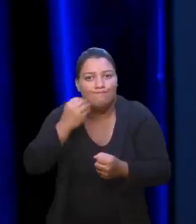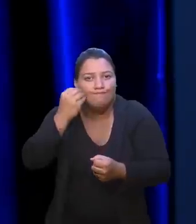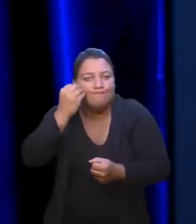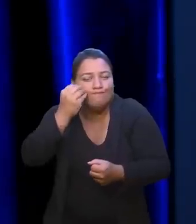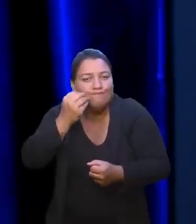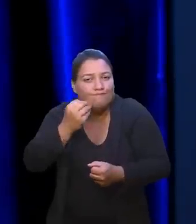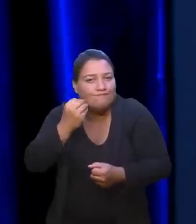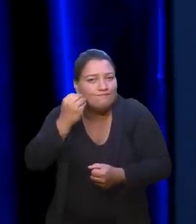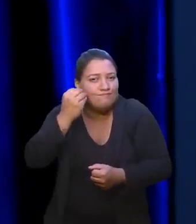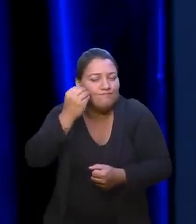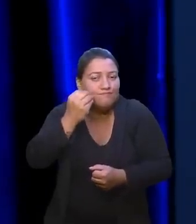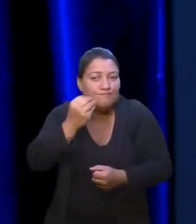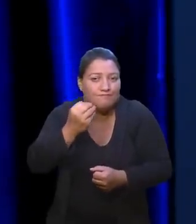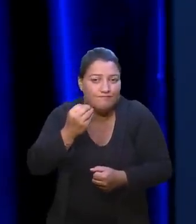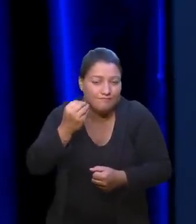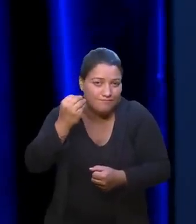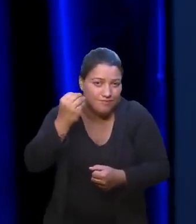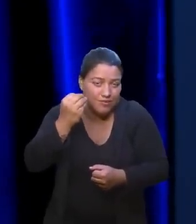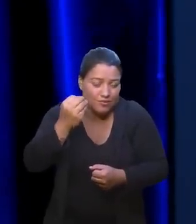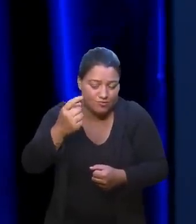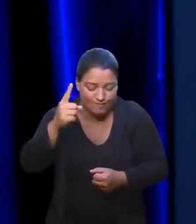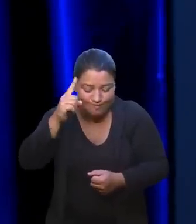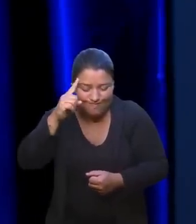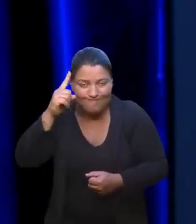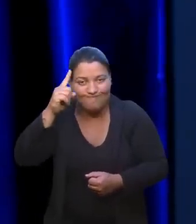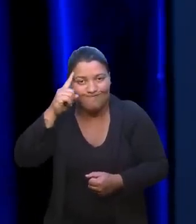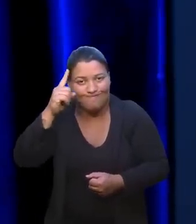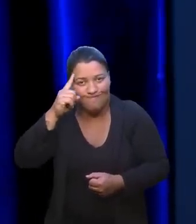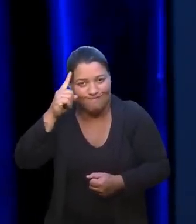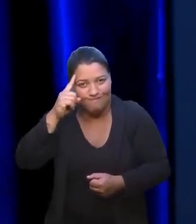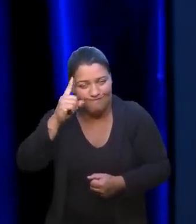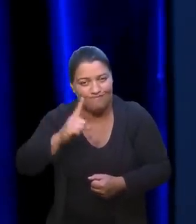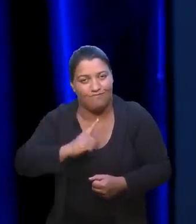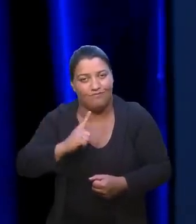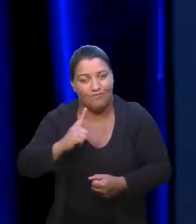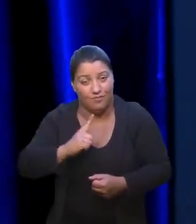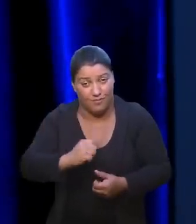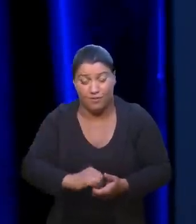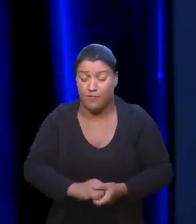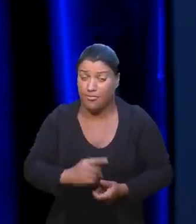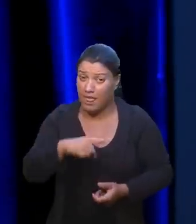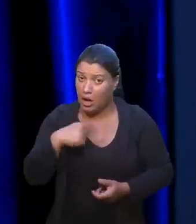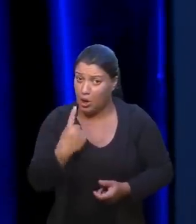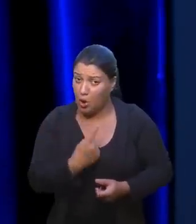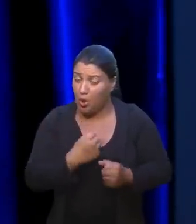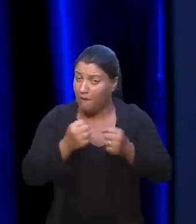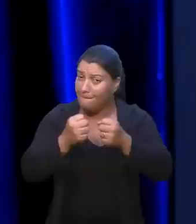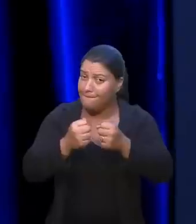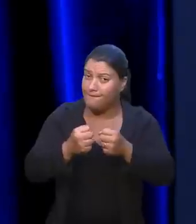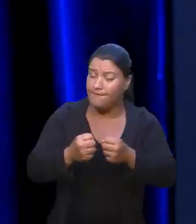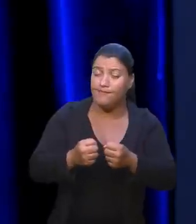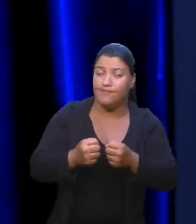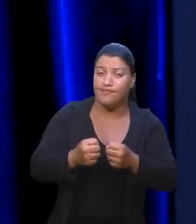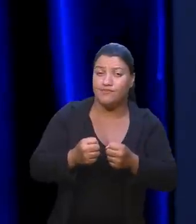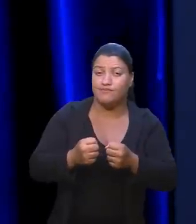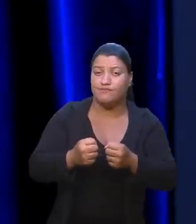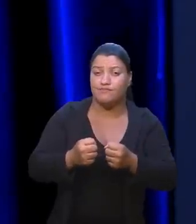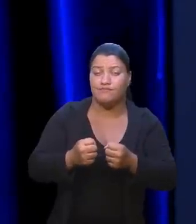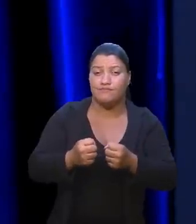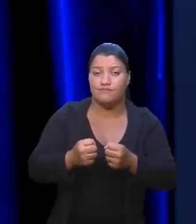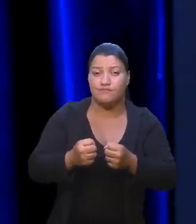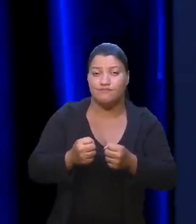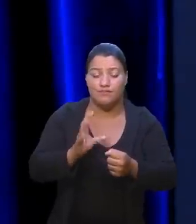vivenciá-la no nosso dia a dia. Que possamos